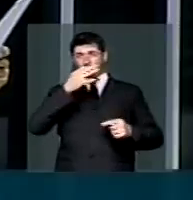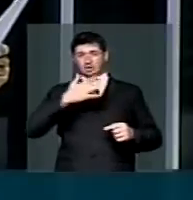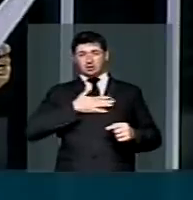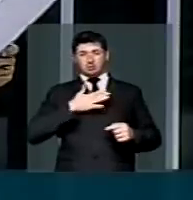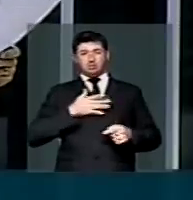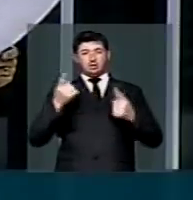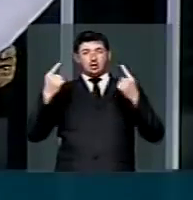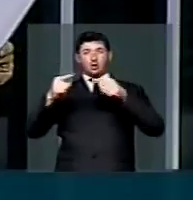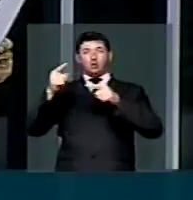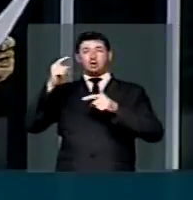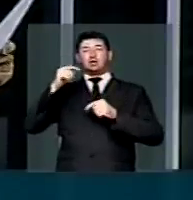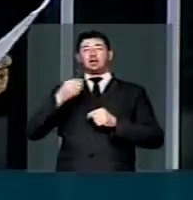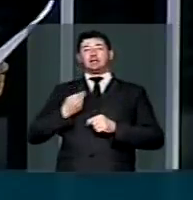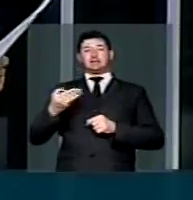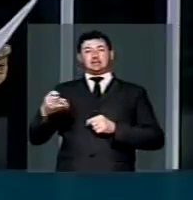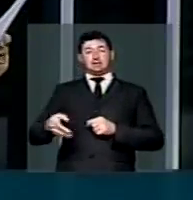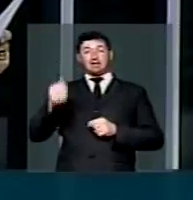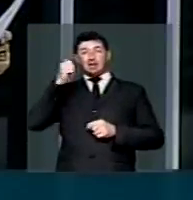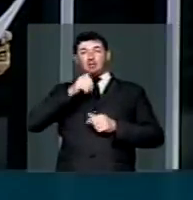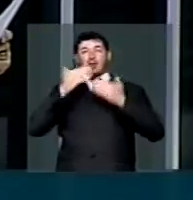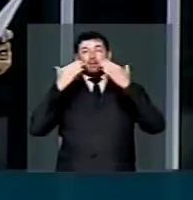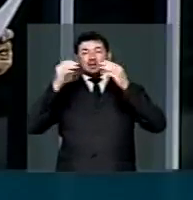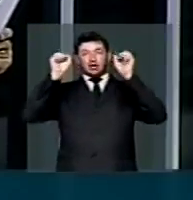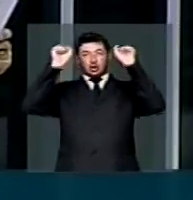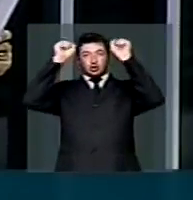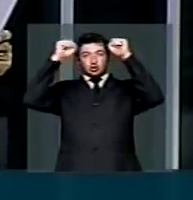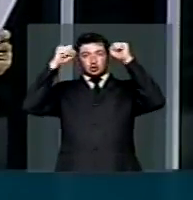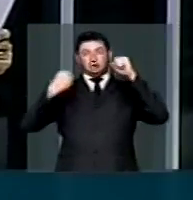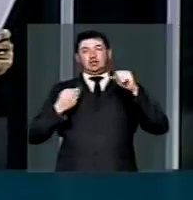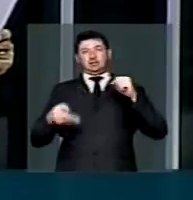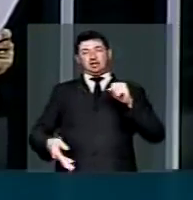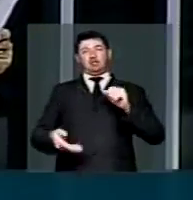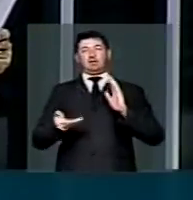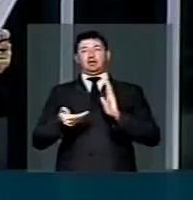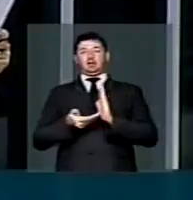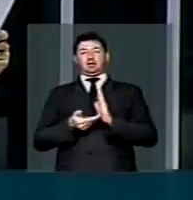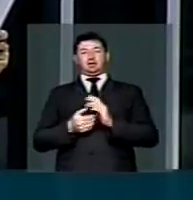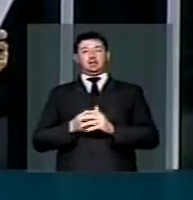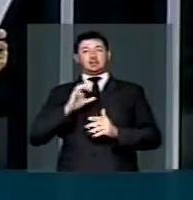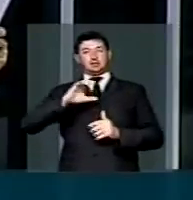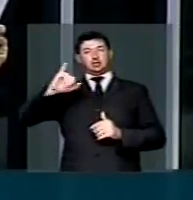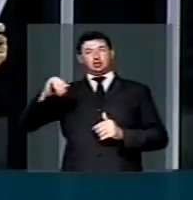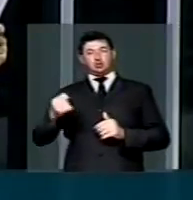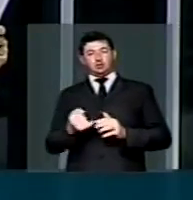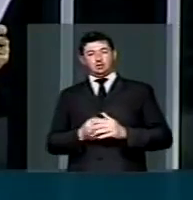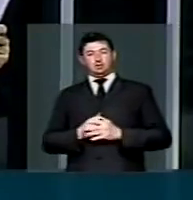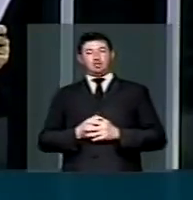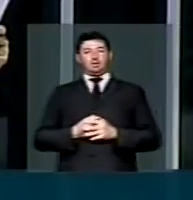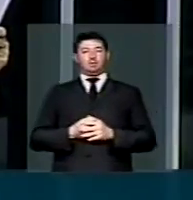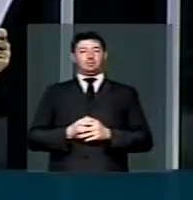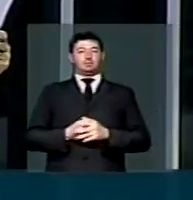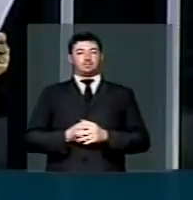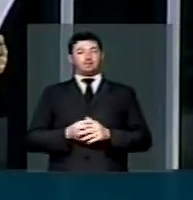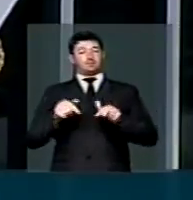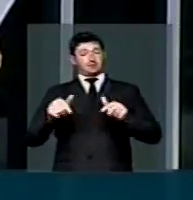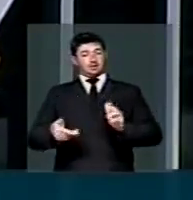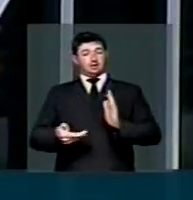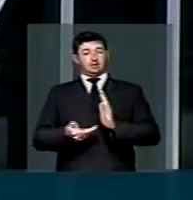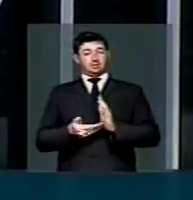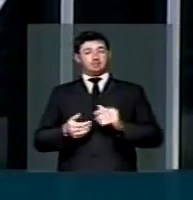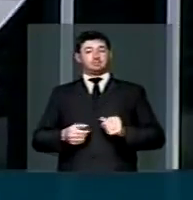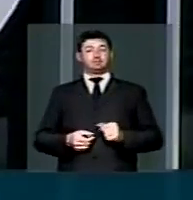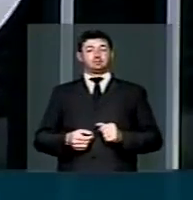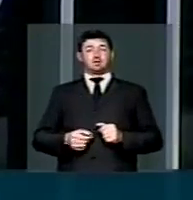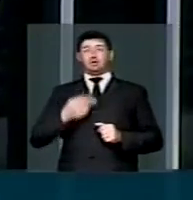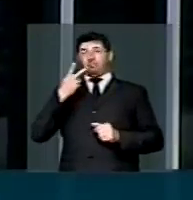opinião contra a presença da apresentadora Xuxa na CCJ, Comissão de Constituição e Justiça e Cidadania desta casa,